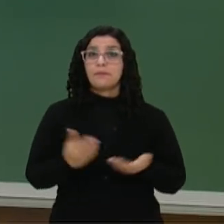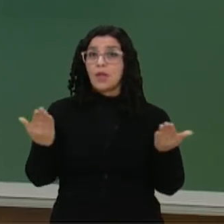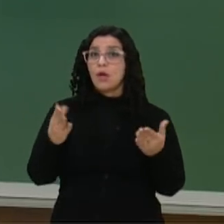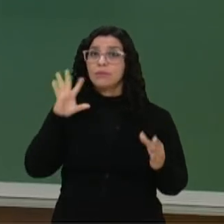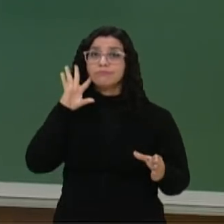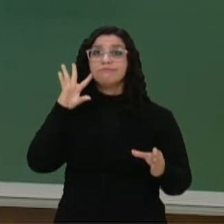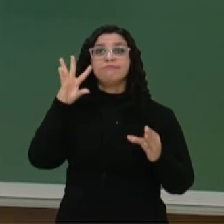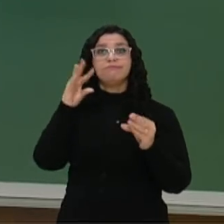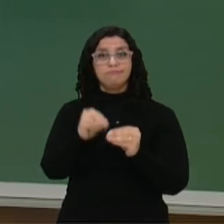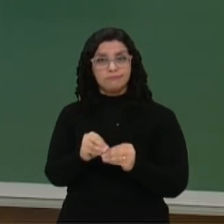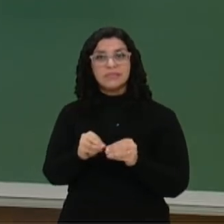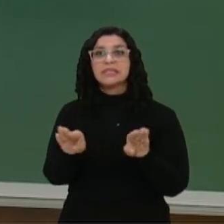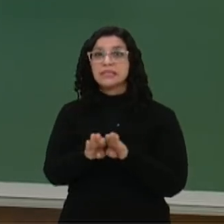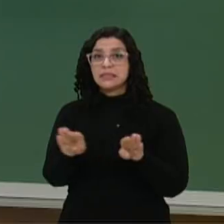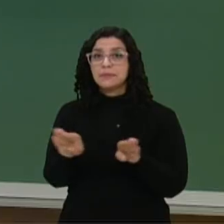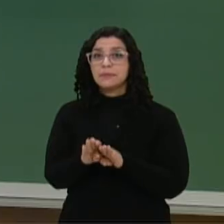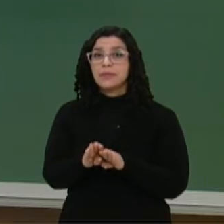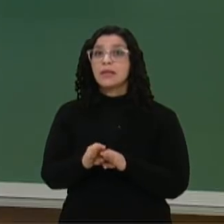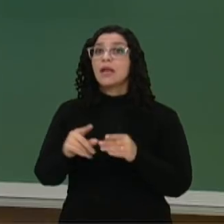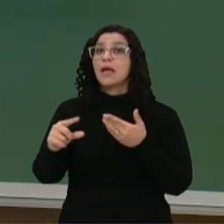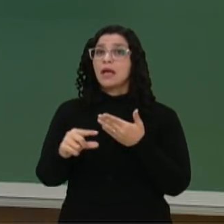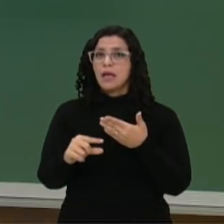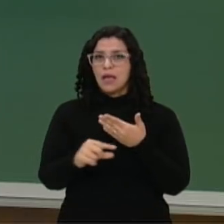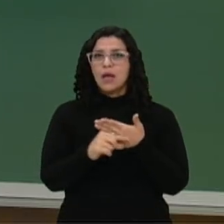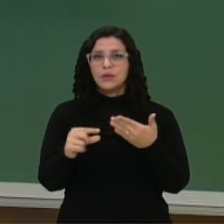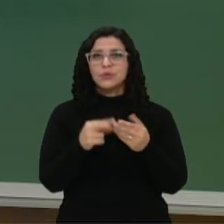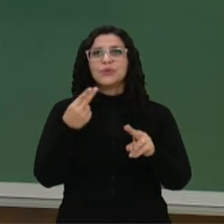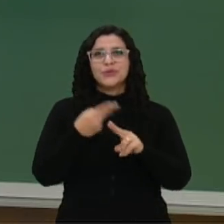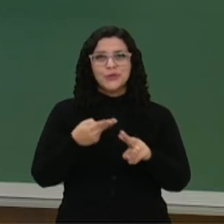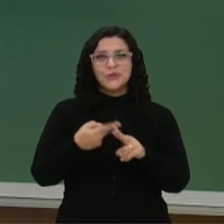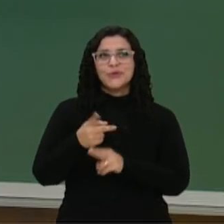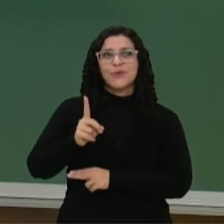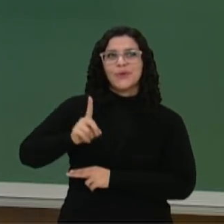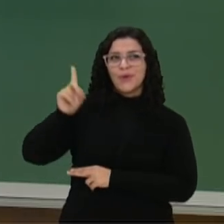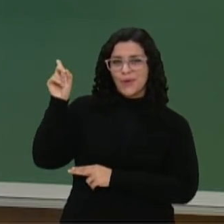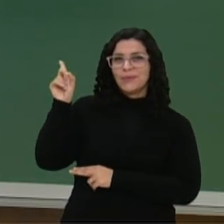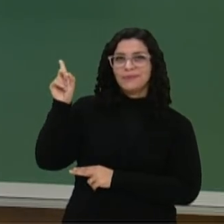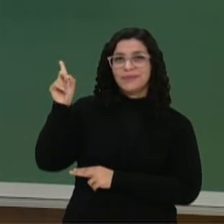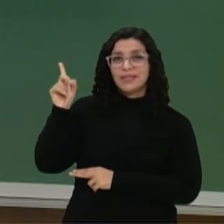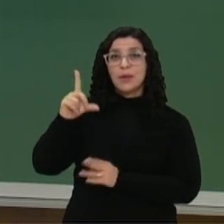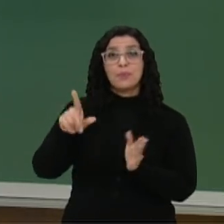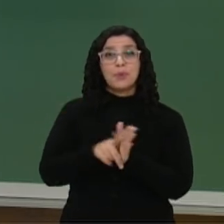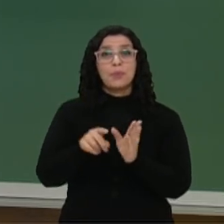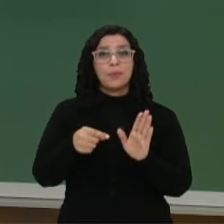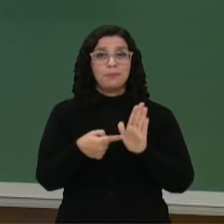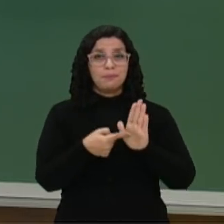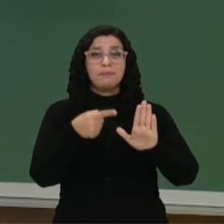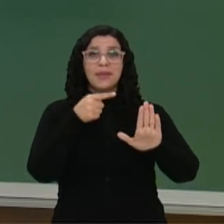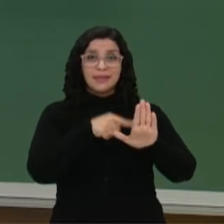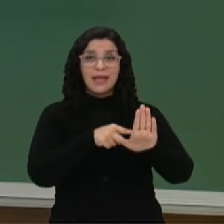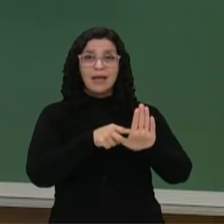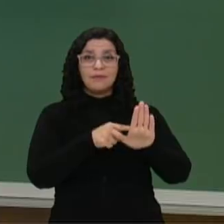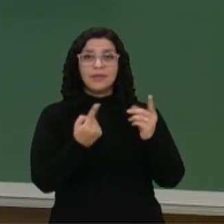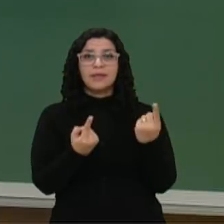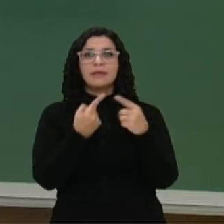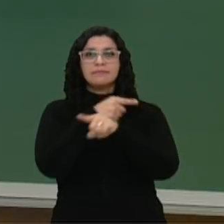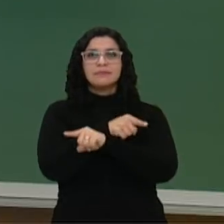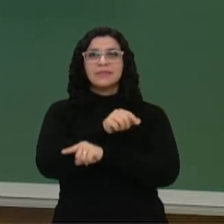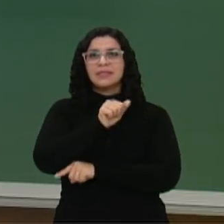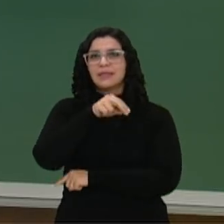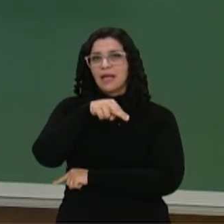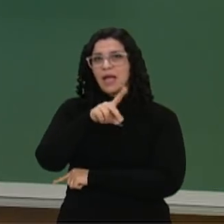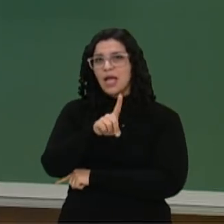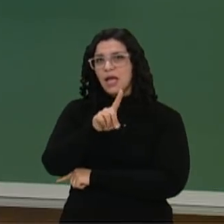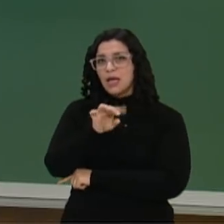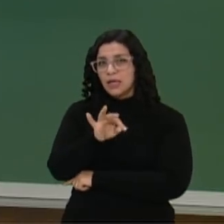Vamos revisar uma questão também que a autora utilizou nessa carta aberta. Ela faz uso de metáforas e de antítese.